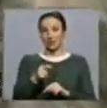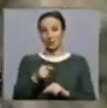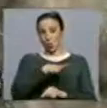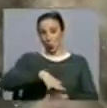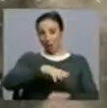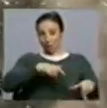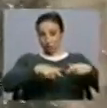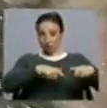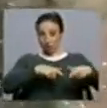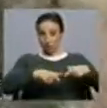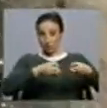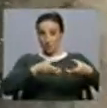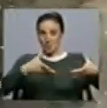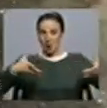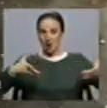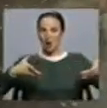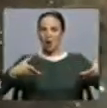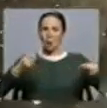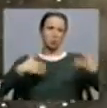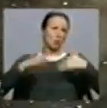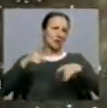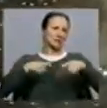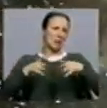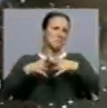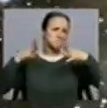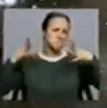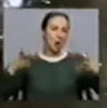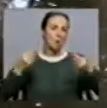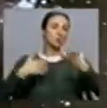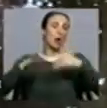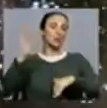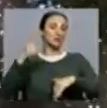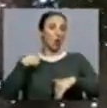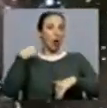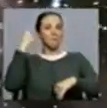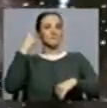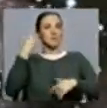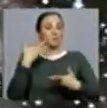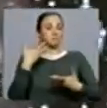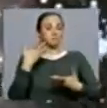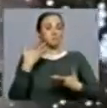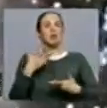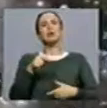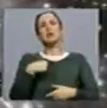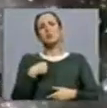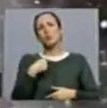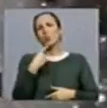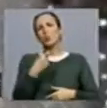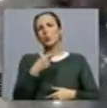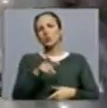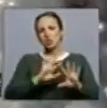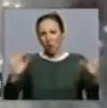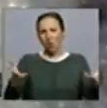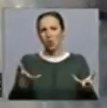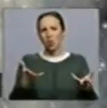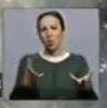muito mais estrelas gigantes do que aquilo que nós pensávamos. Grande questão que se coloca, será isto universal? Ou